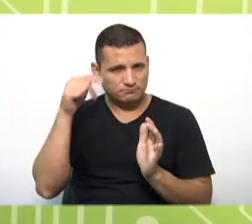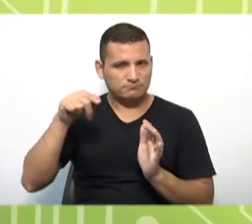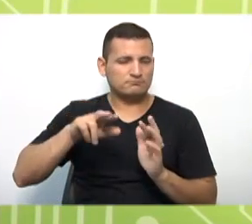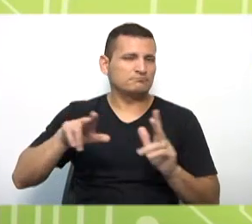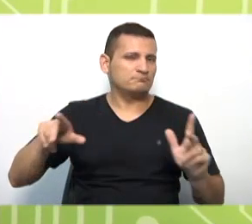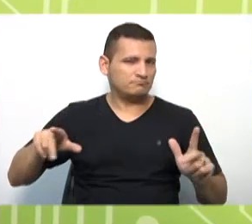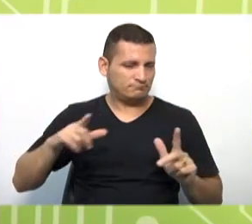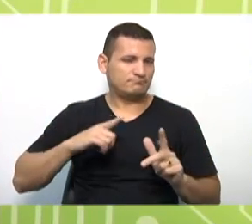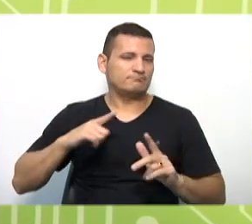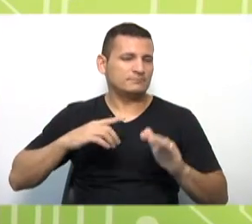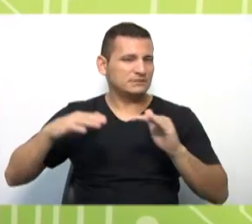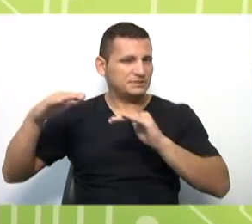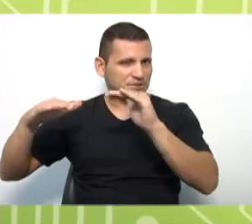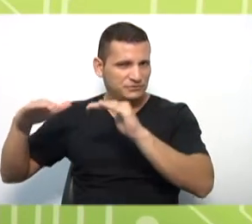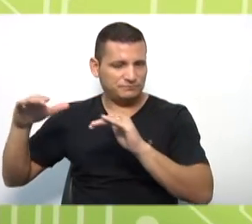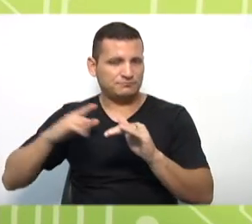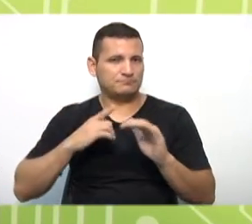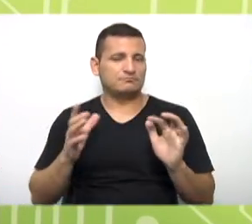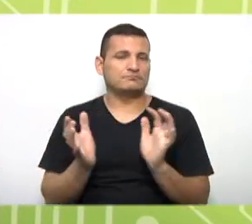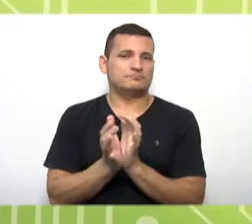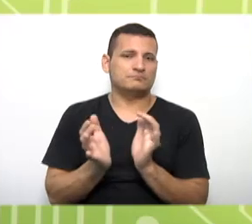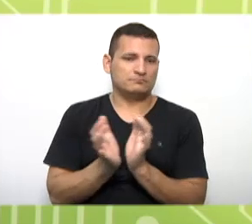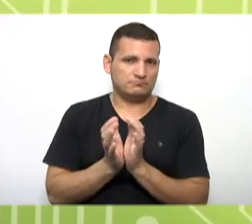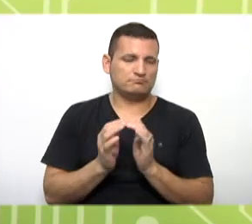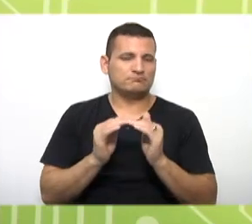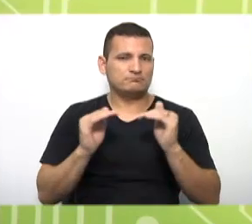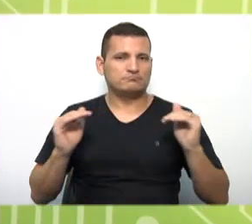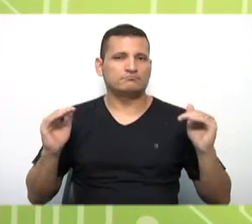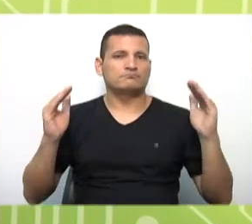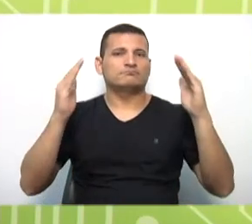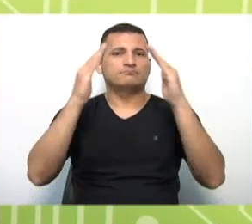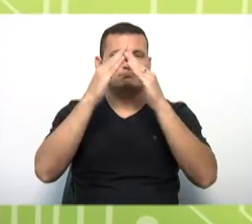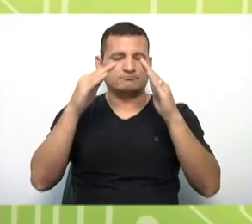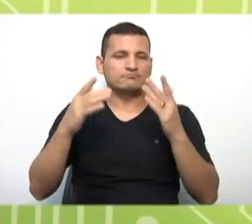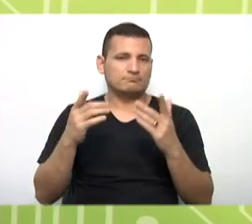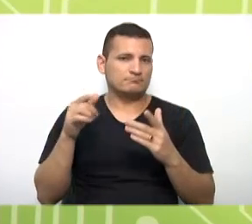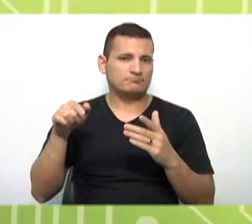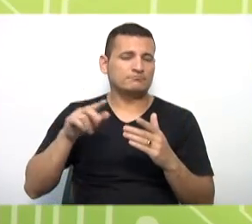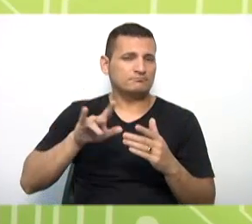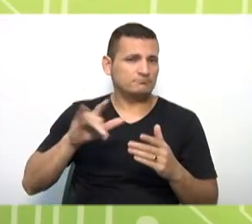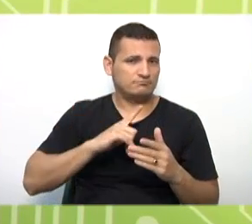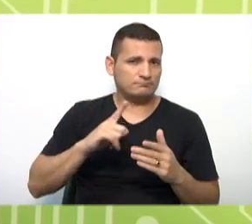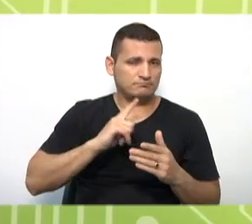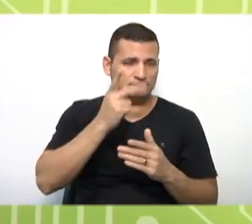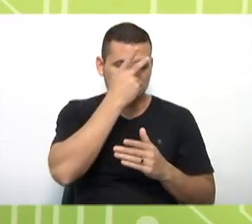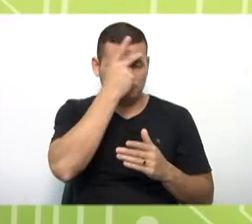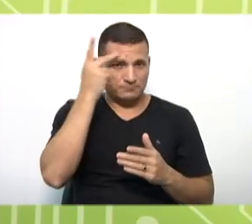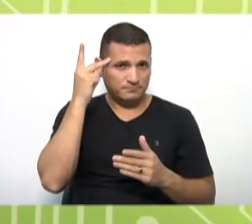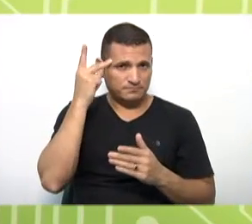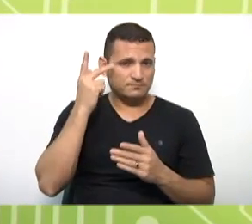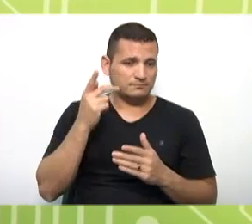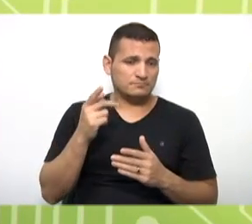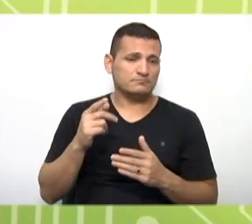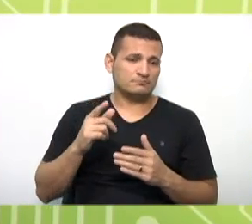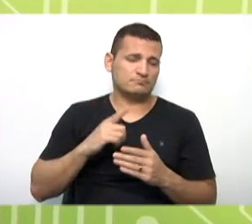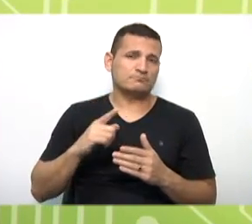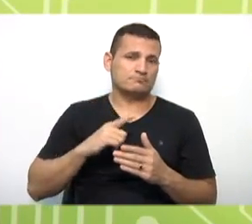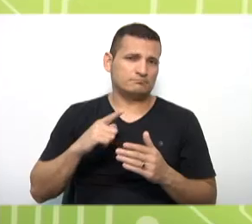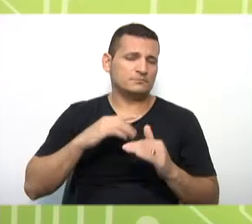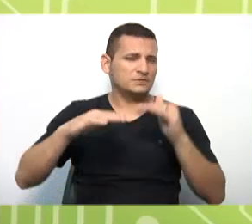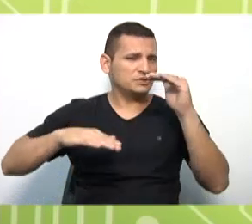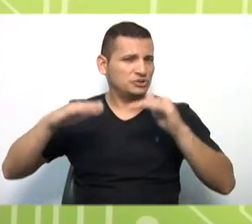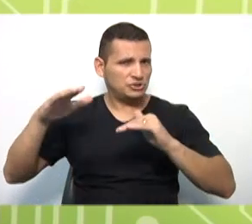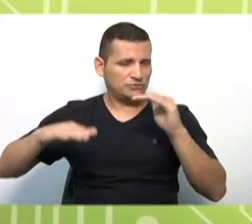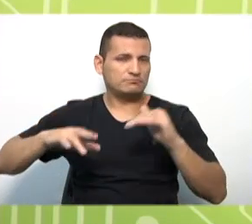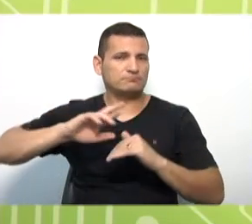da nossa equipe, níveis da pirâmide da nossa equipe, vai ter pessoas que estão em diversos níveis.